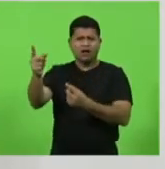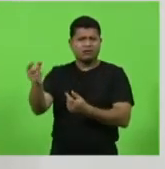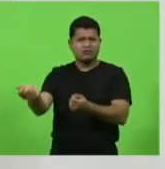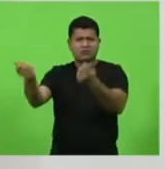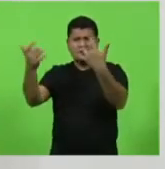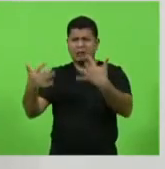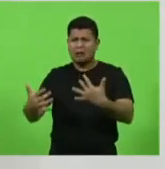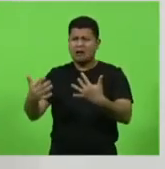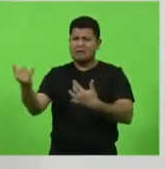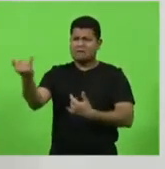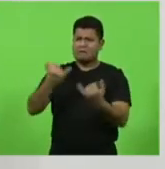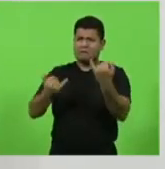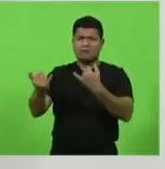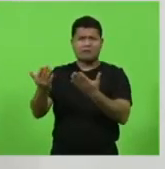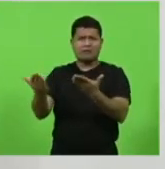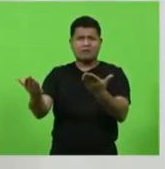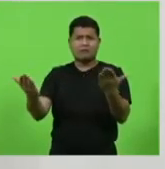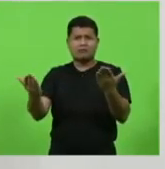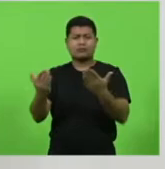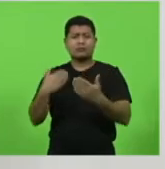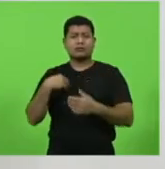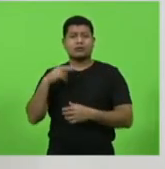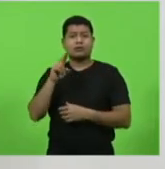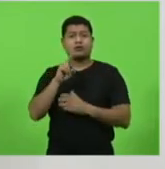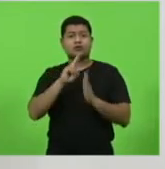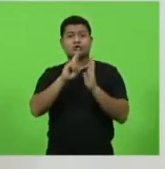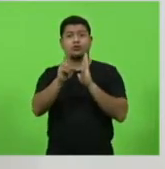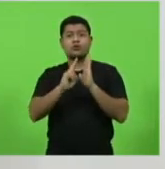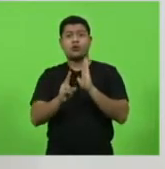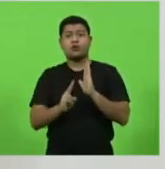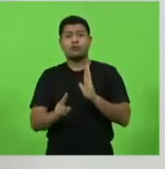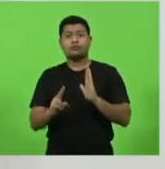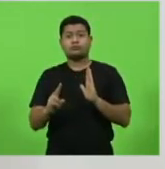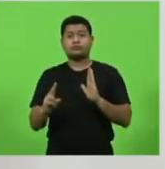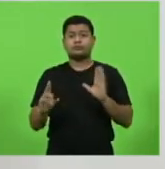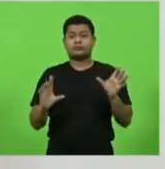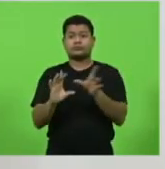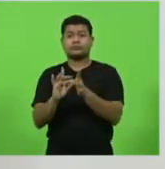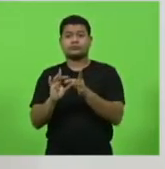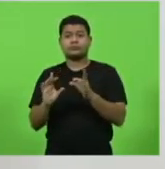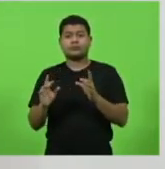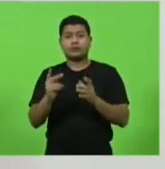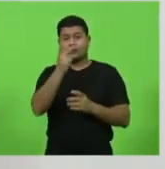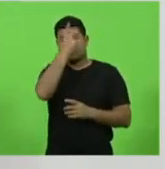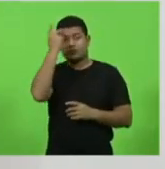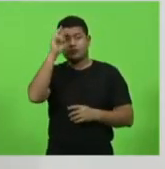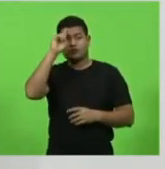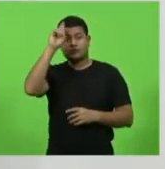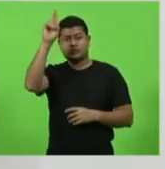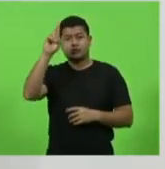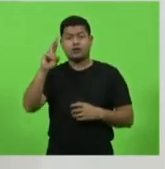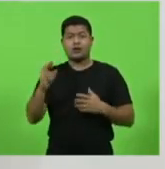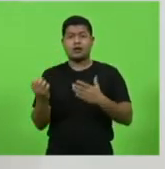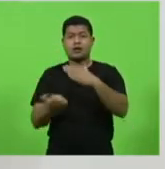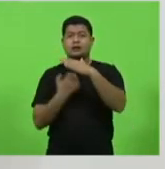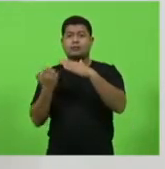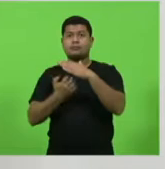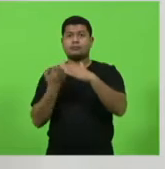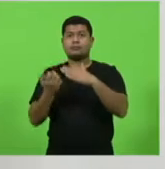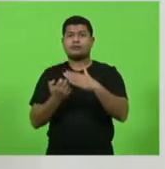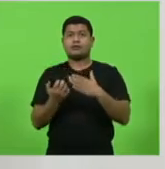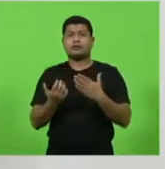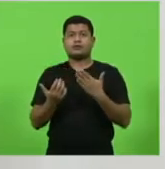no nome dos camaradas ligados à empresa que ganhou a